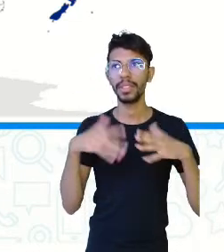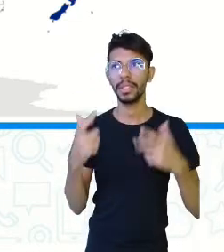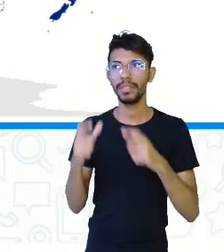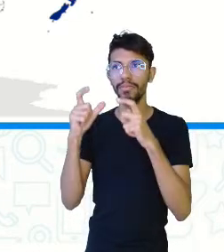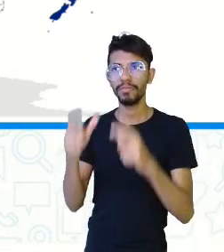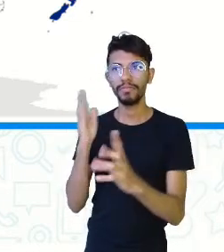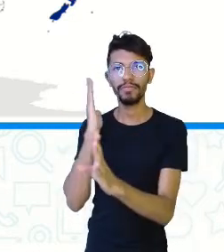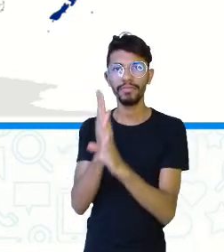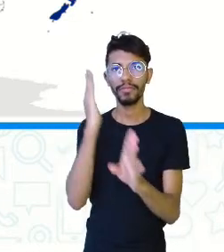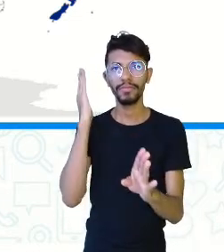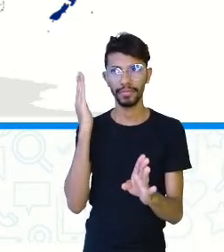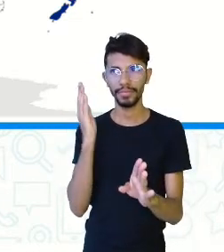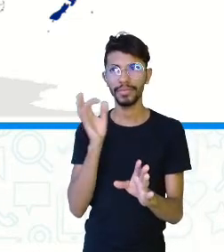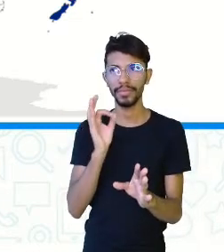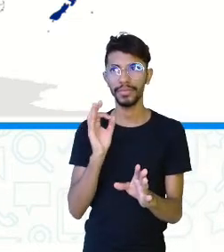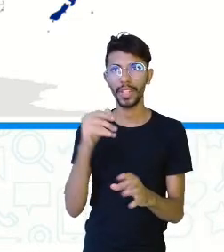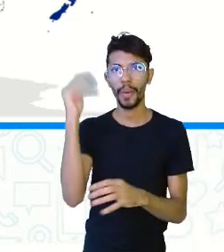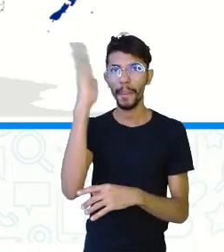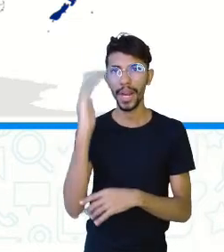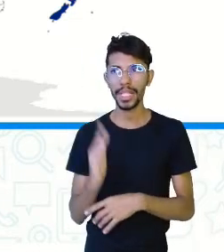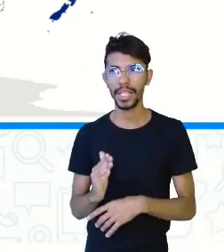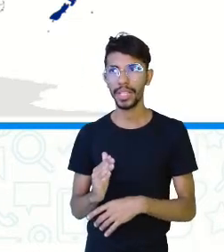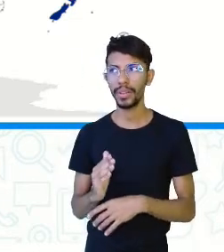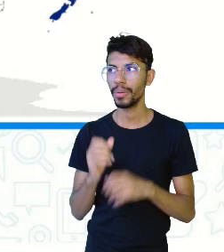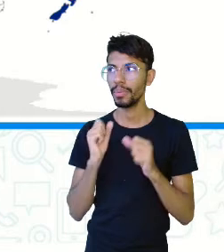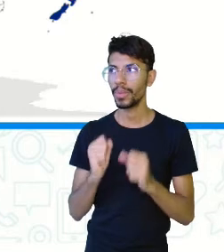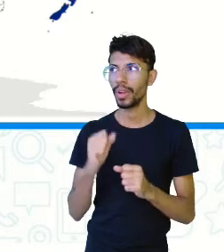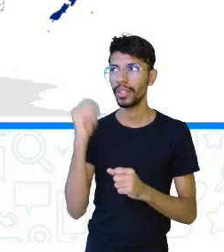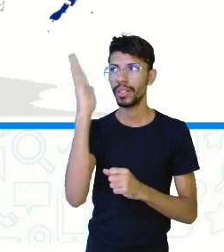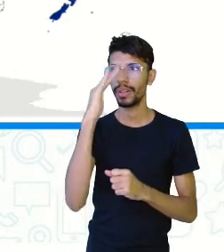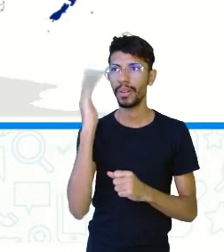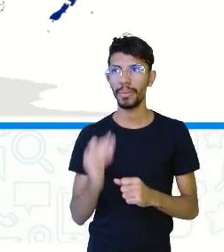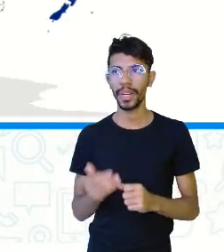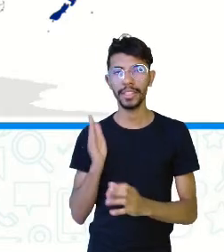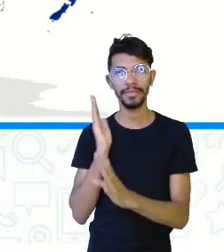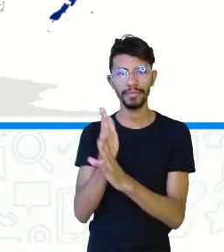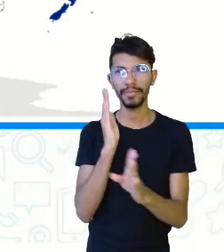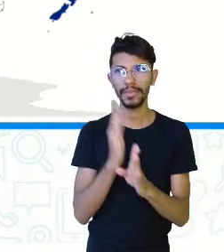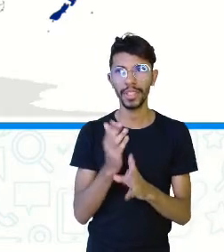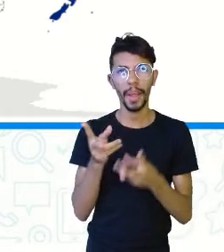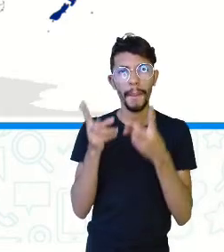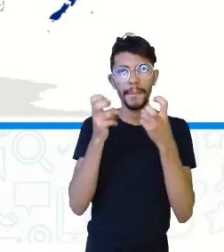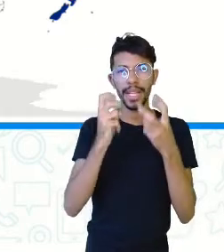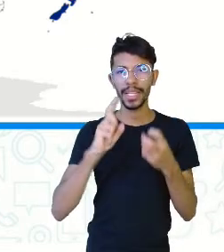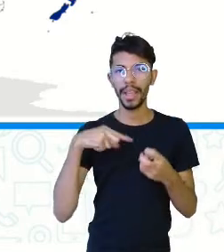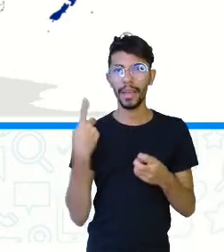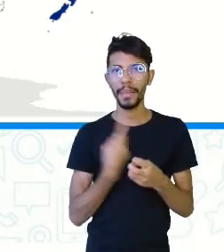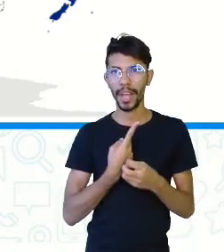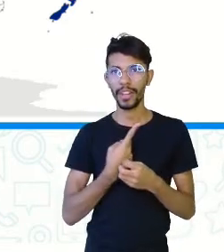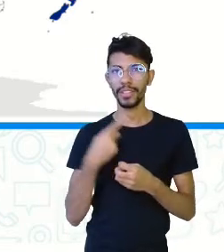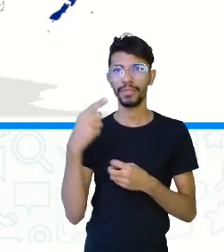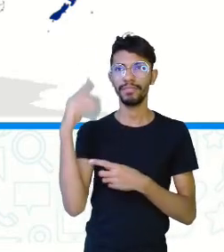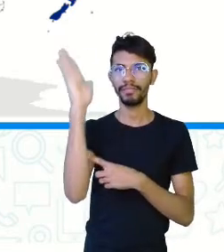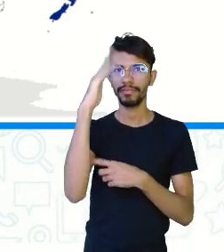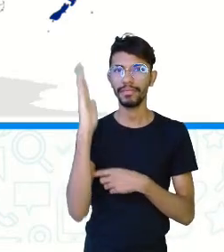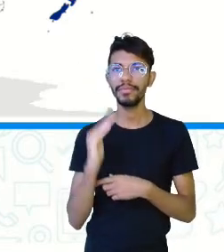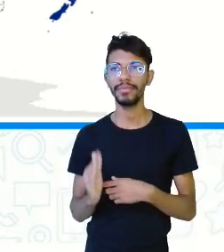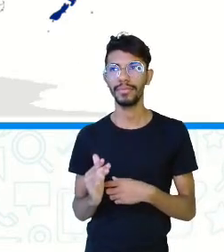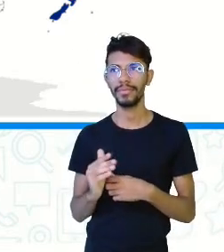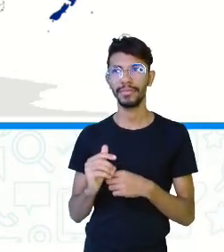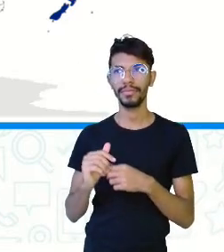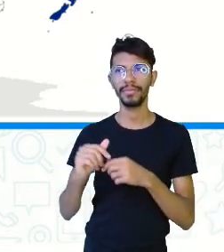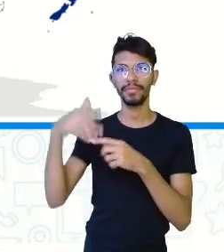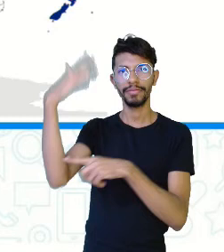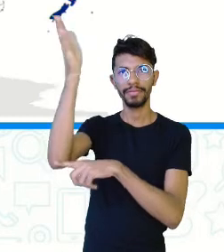Brasil. Você localizou o Brasil. Então, observe a nossa bandeirinha. Procure ela aí. Achou?